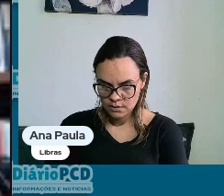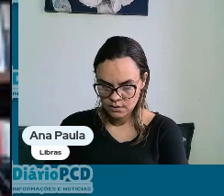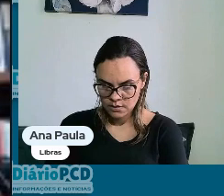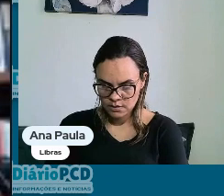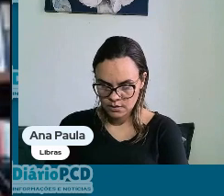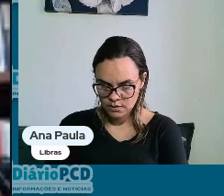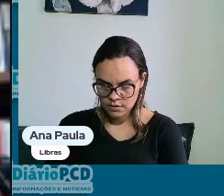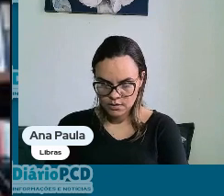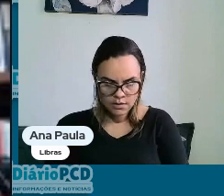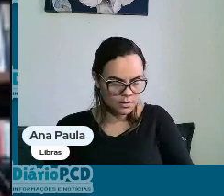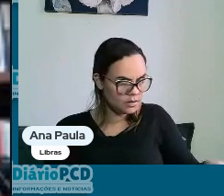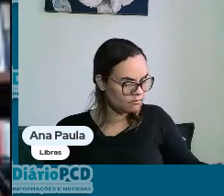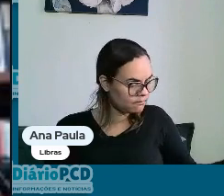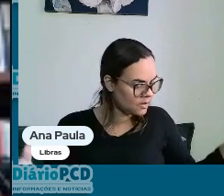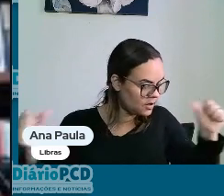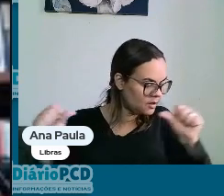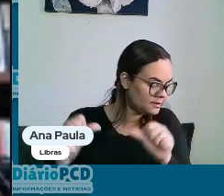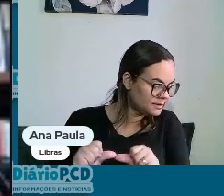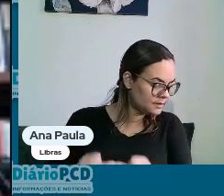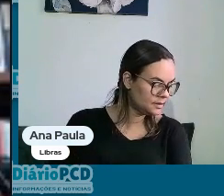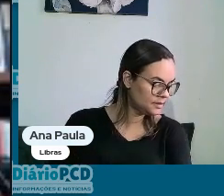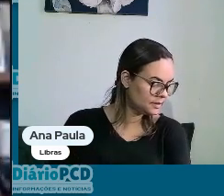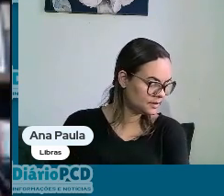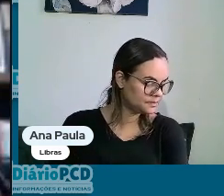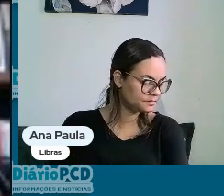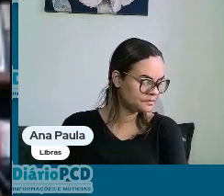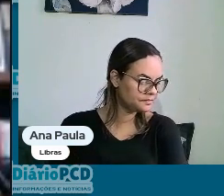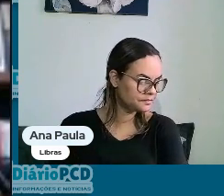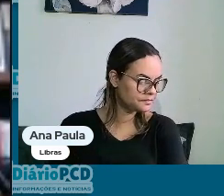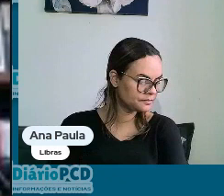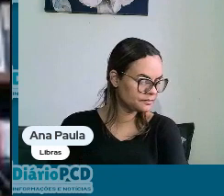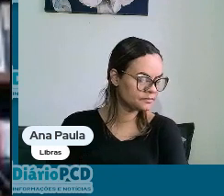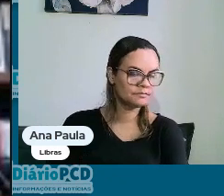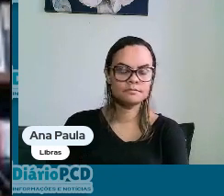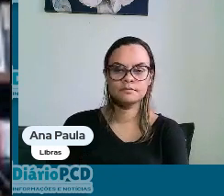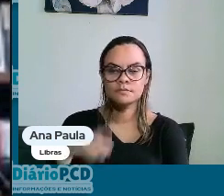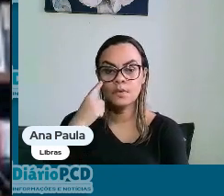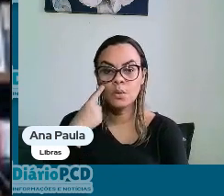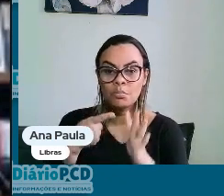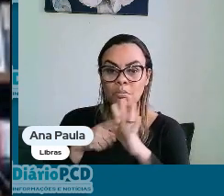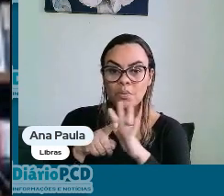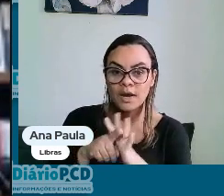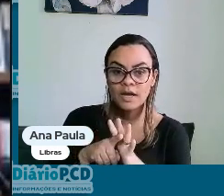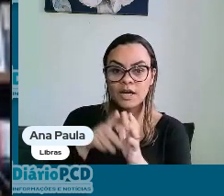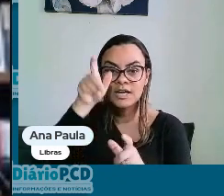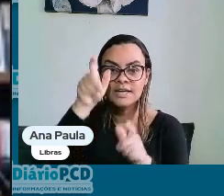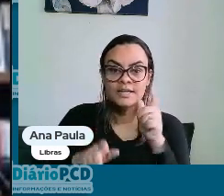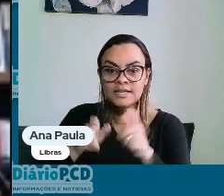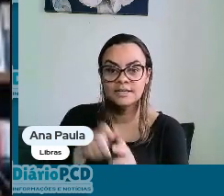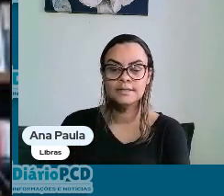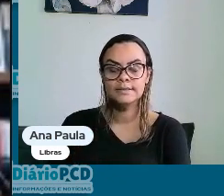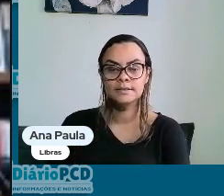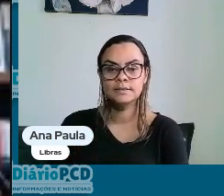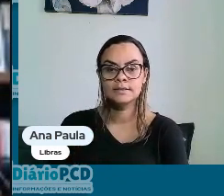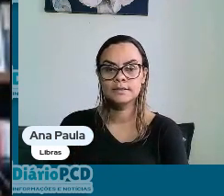esclarecido na época que ele teria que fazer isso, ele fez e consultou o cidadão que estava do lado,